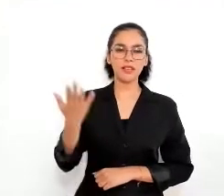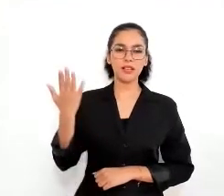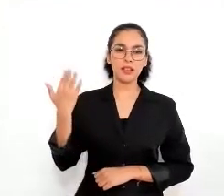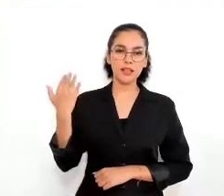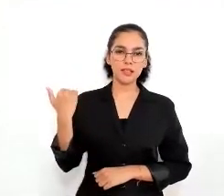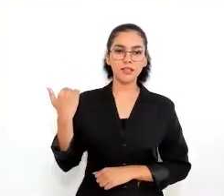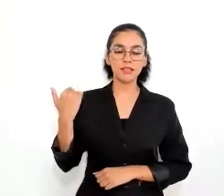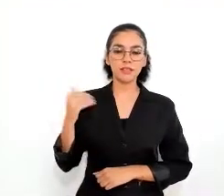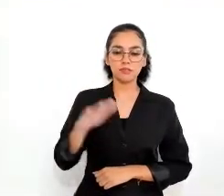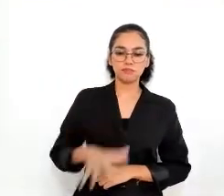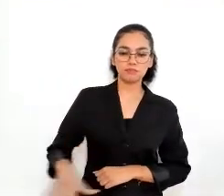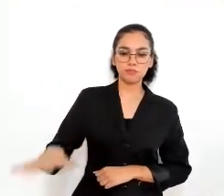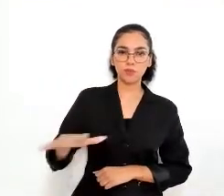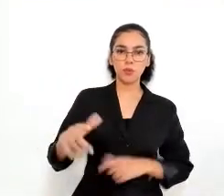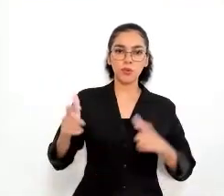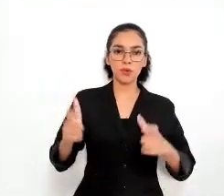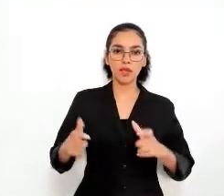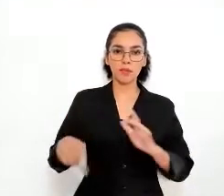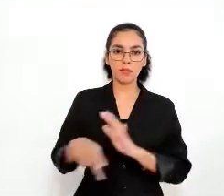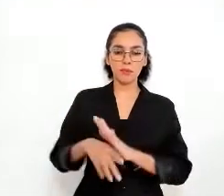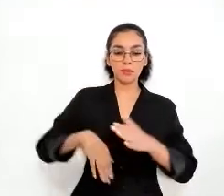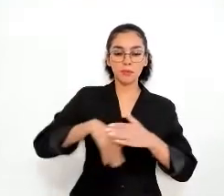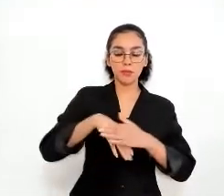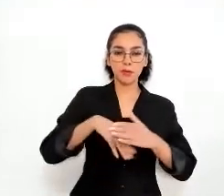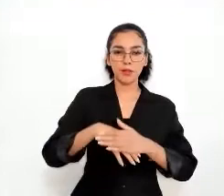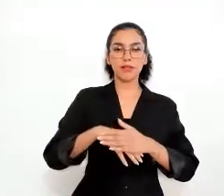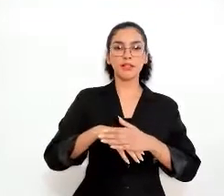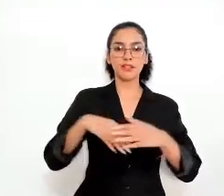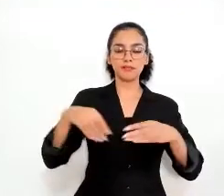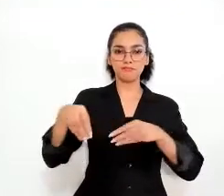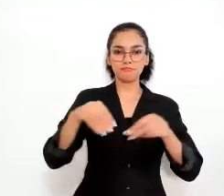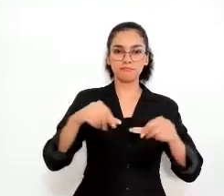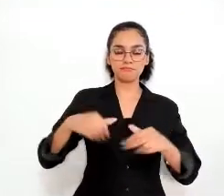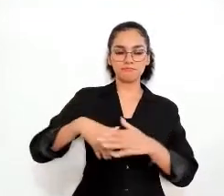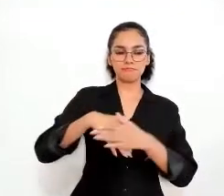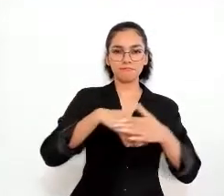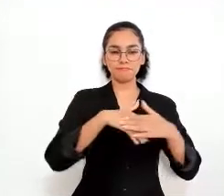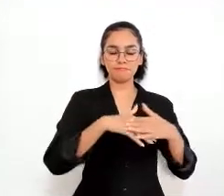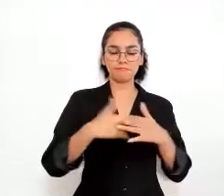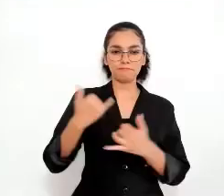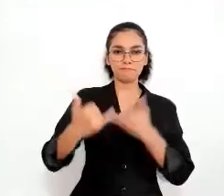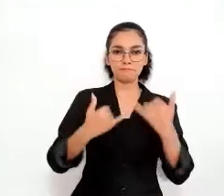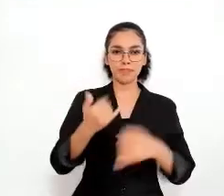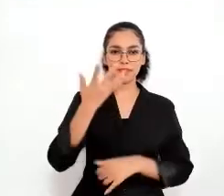de areia, e nós já jogávamos bola ali na nossa infância.